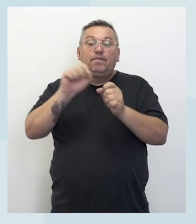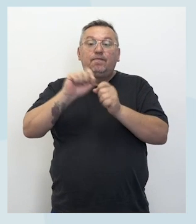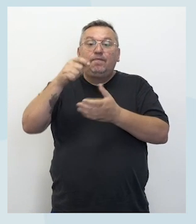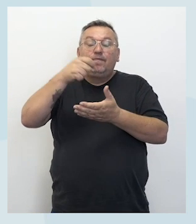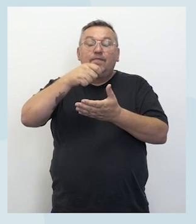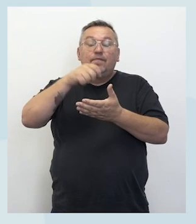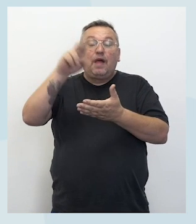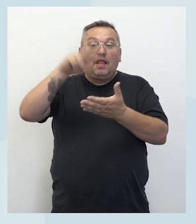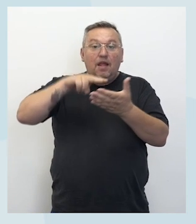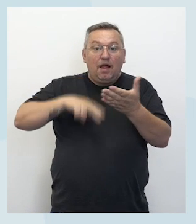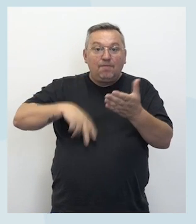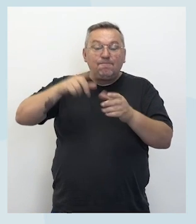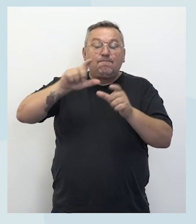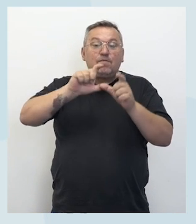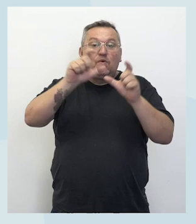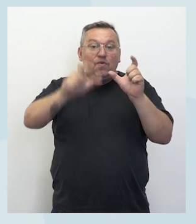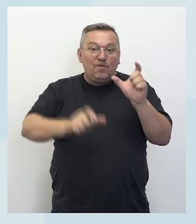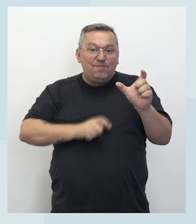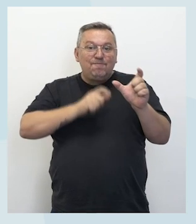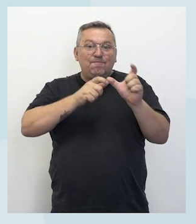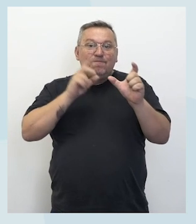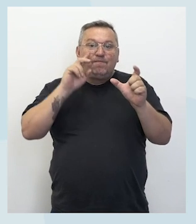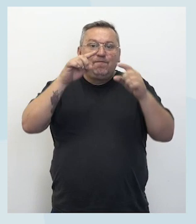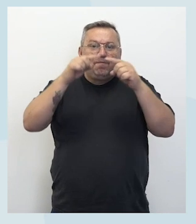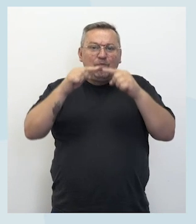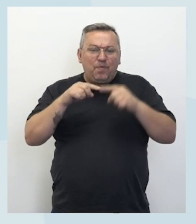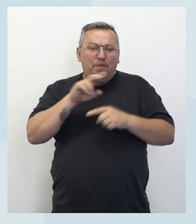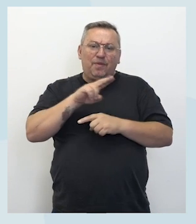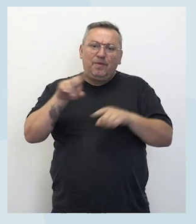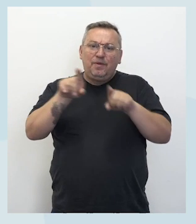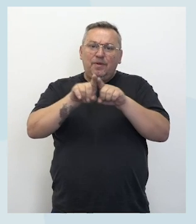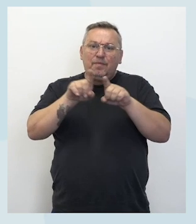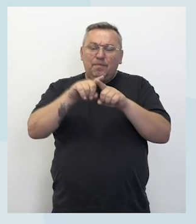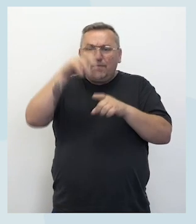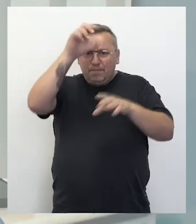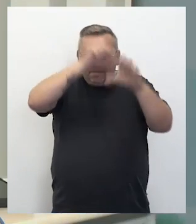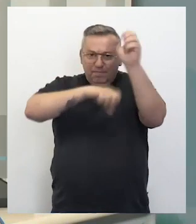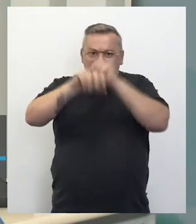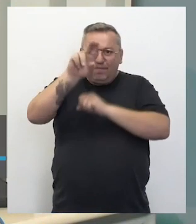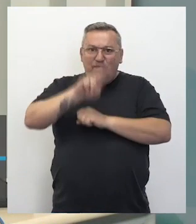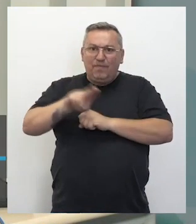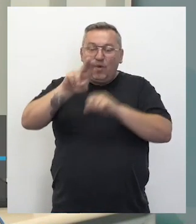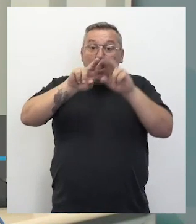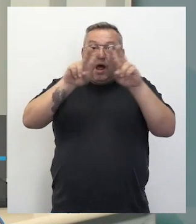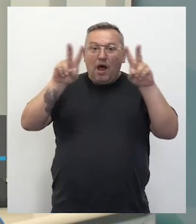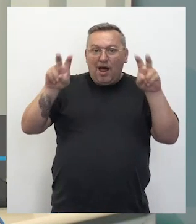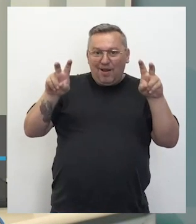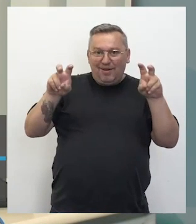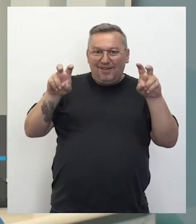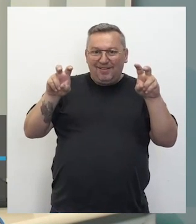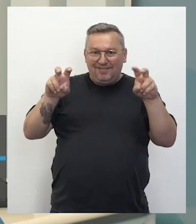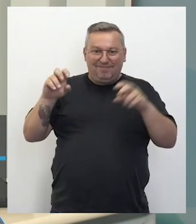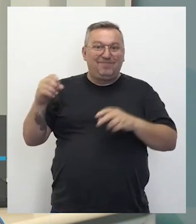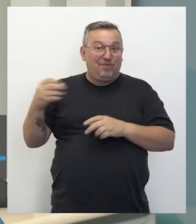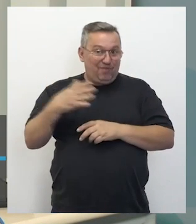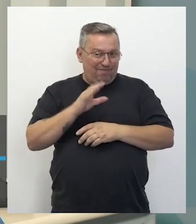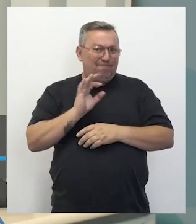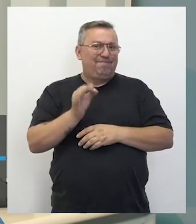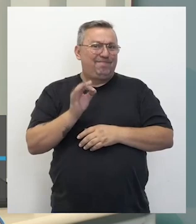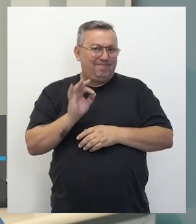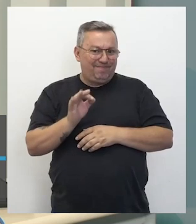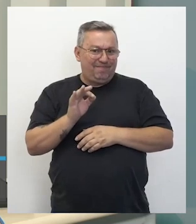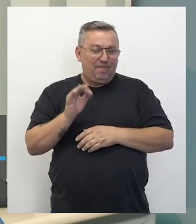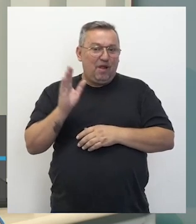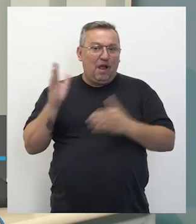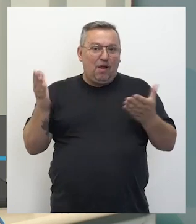realizar análise morfológica, rever concordância nominal e aprender sobre o uso das aspas. Essa aí é a novidade, certo? E